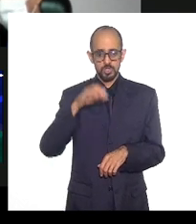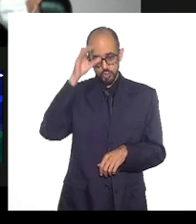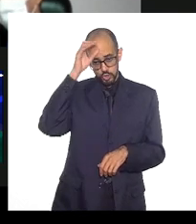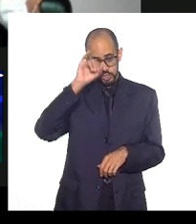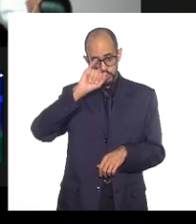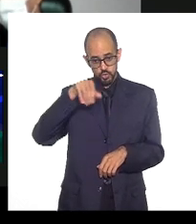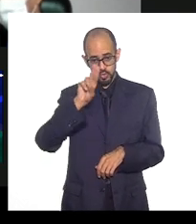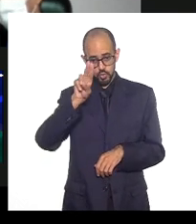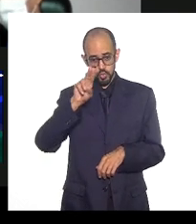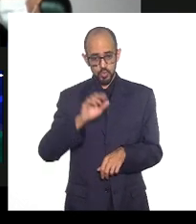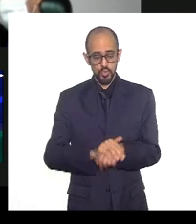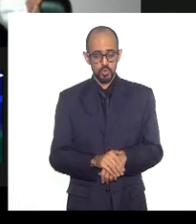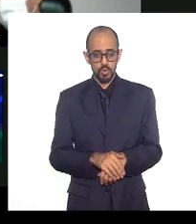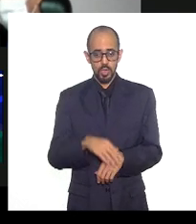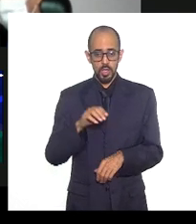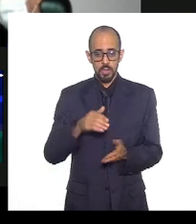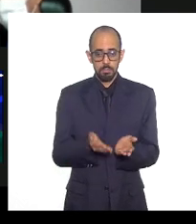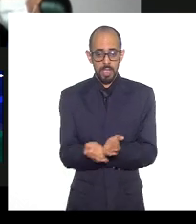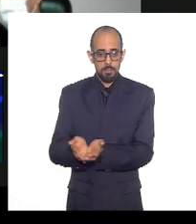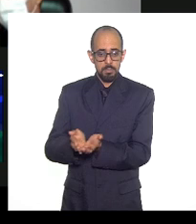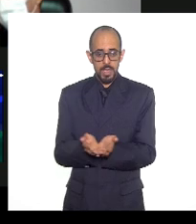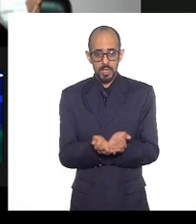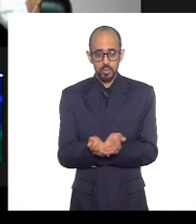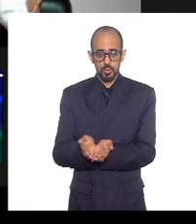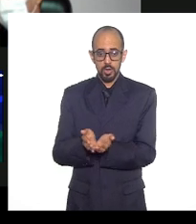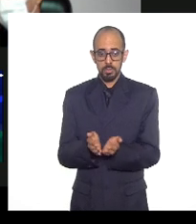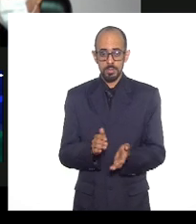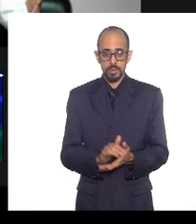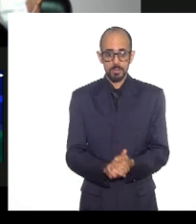PSOL, Bebetão, Tia Ju,